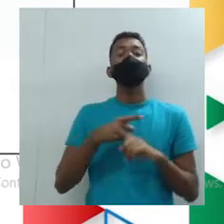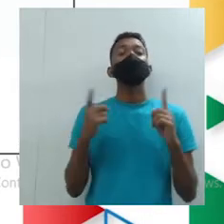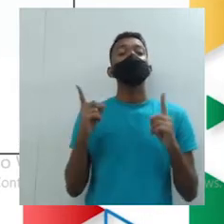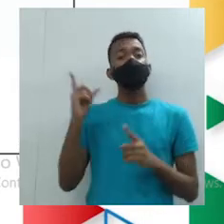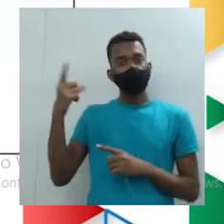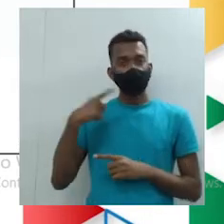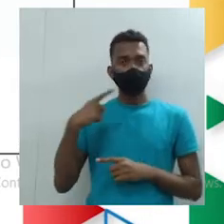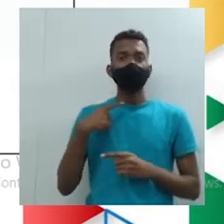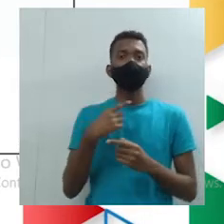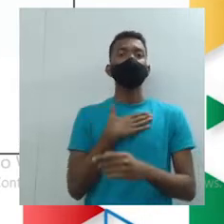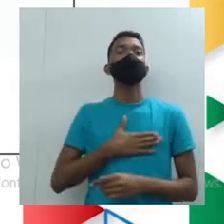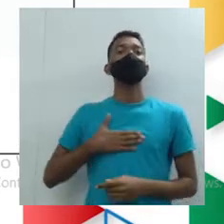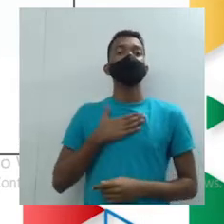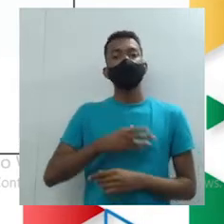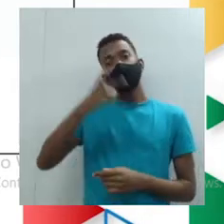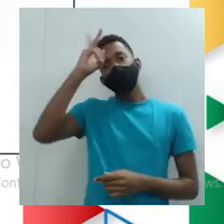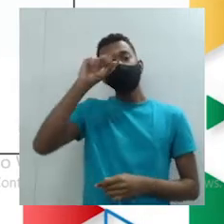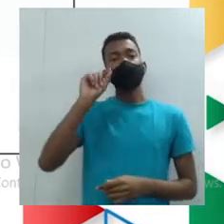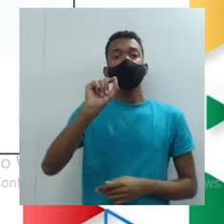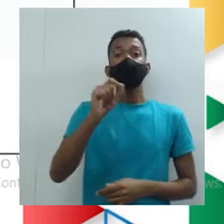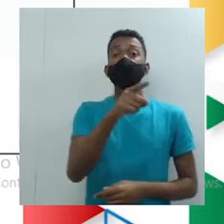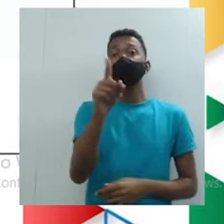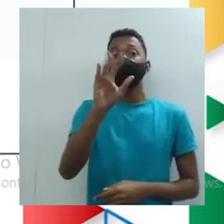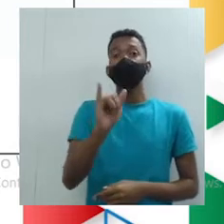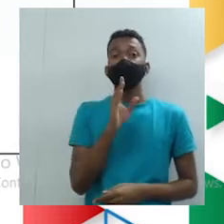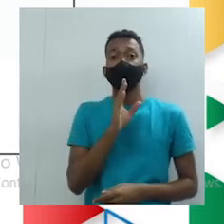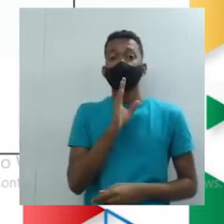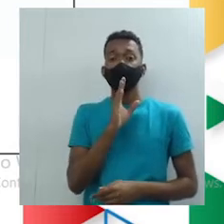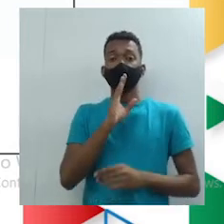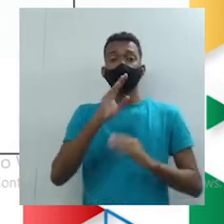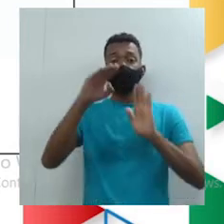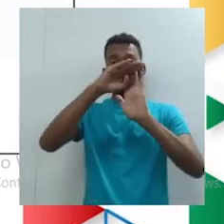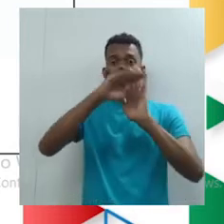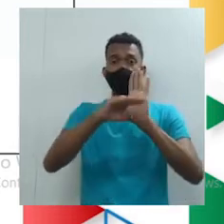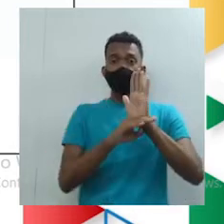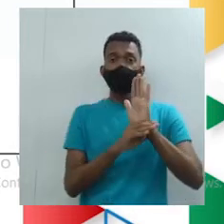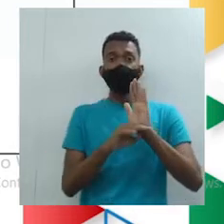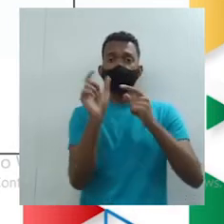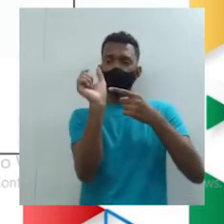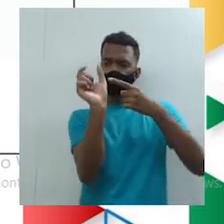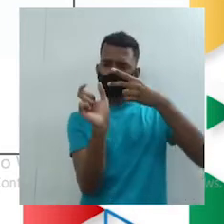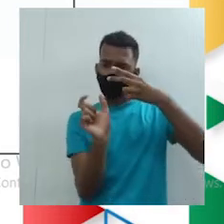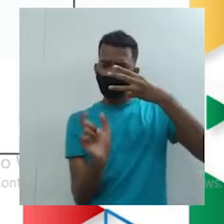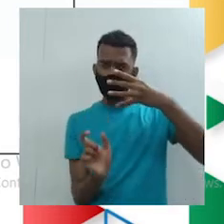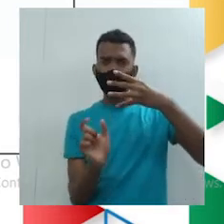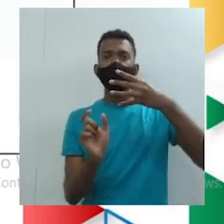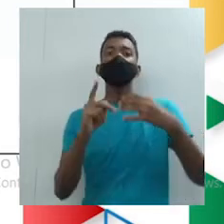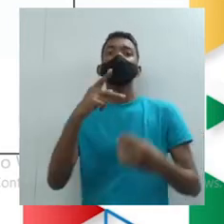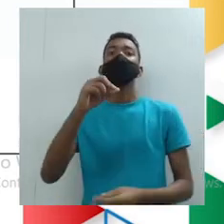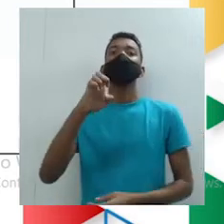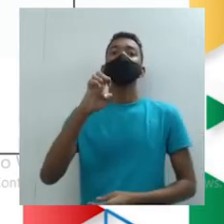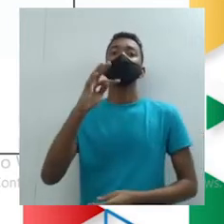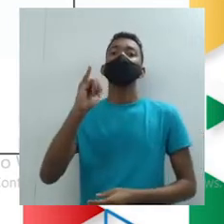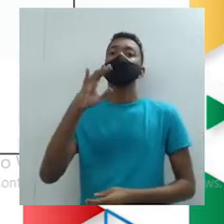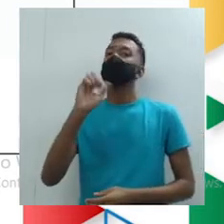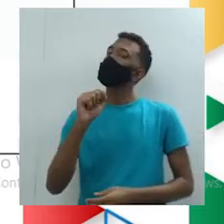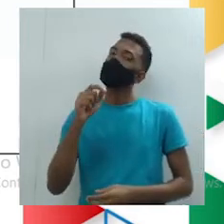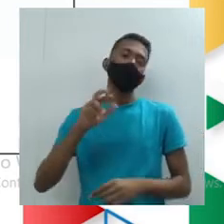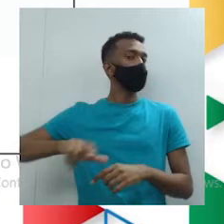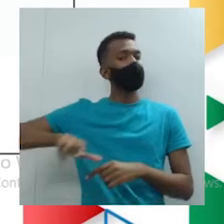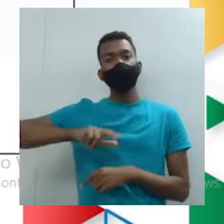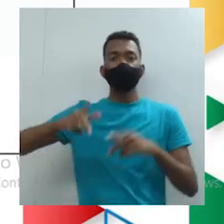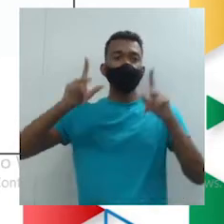mas gostaria de lembrar, vocês vão conhecer sílabas poéticas, não é a mesma coisa de sílaba gramatical.